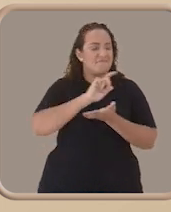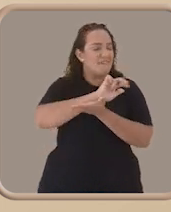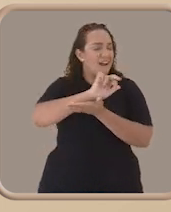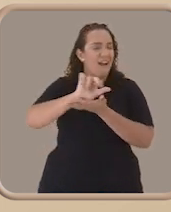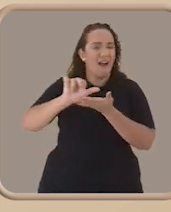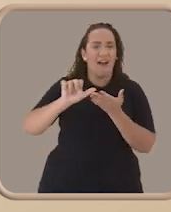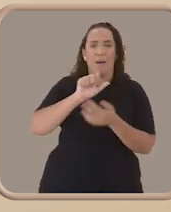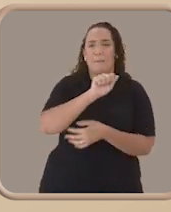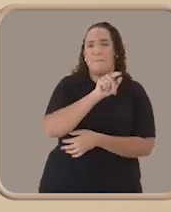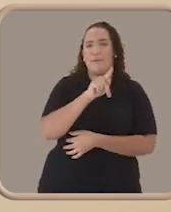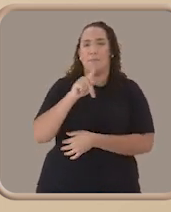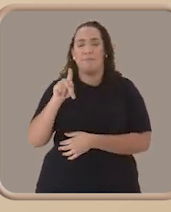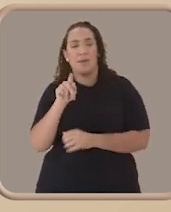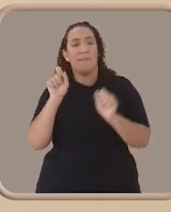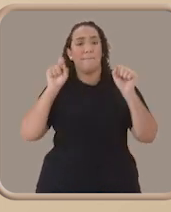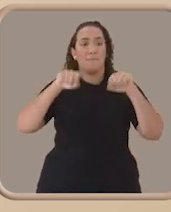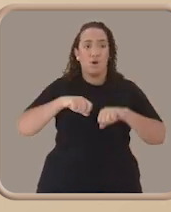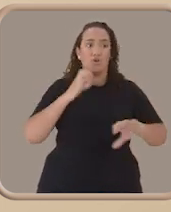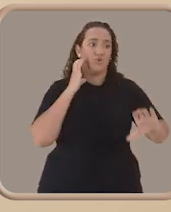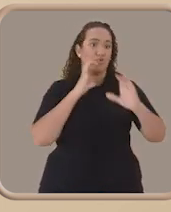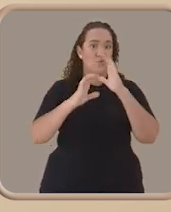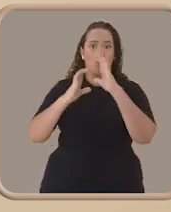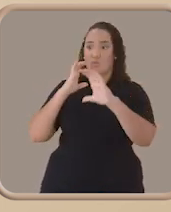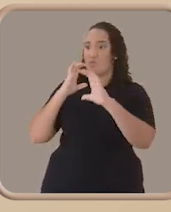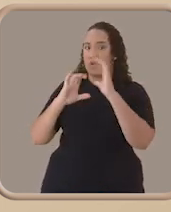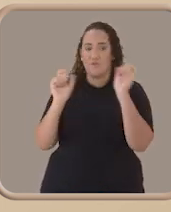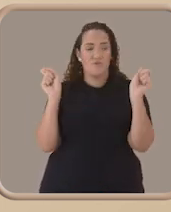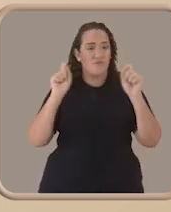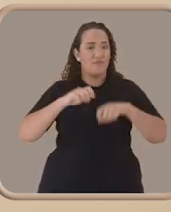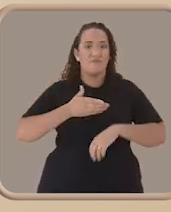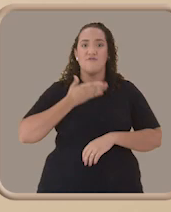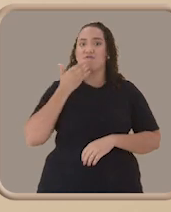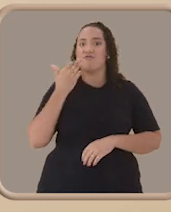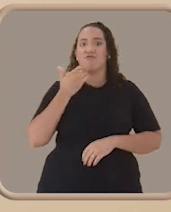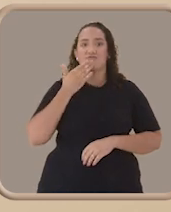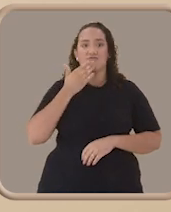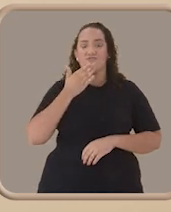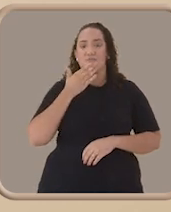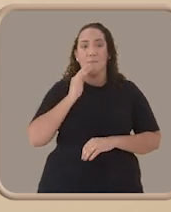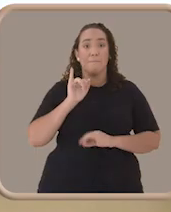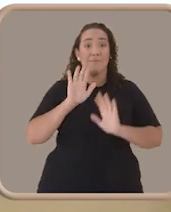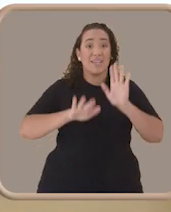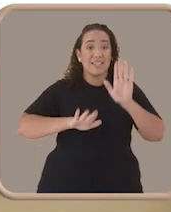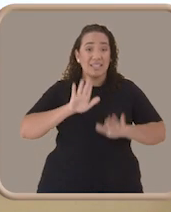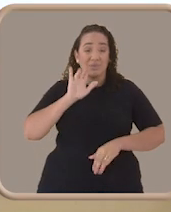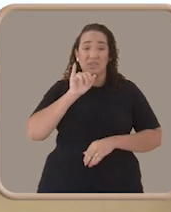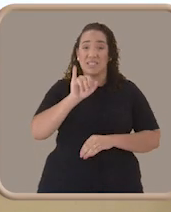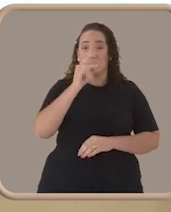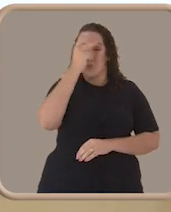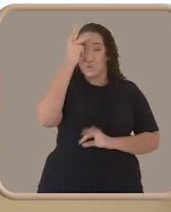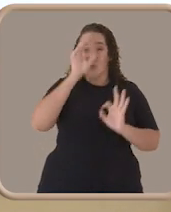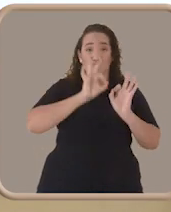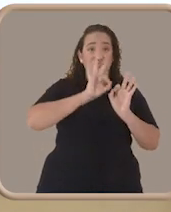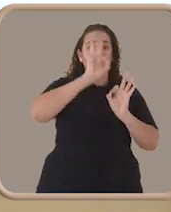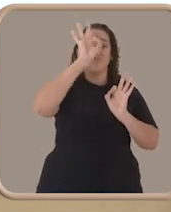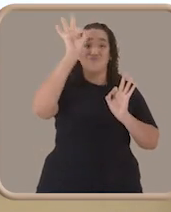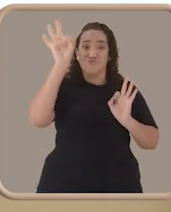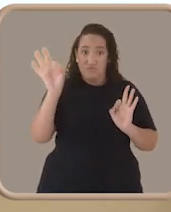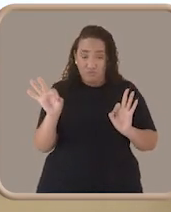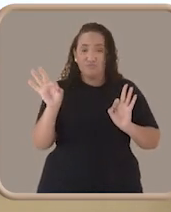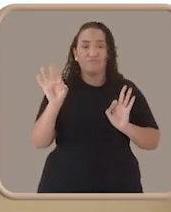que possibilitam a comunicação, mesmo a quilômetros de distância. Conseguimos, em questão